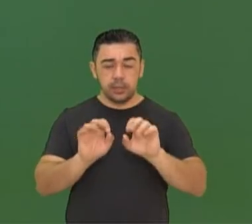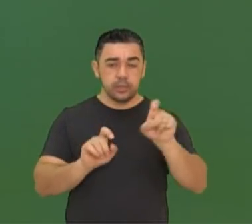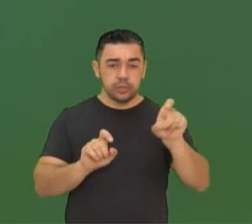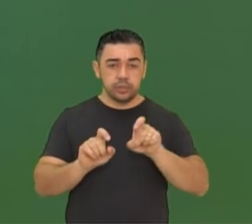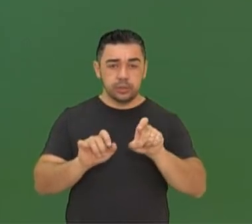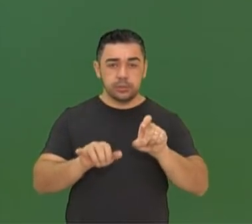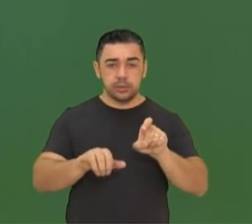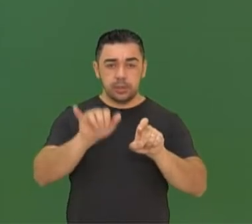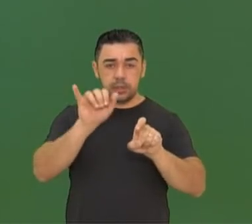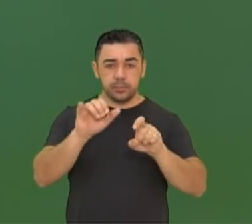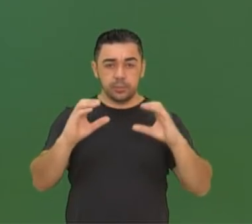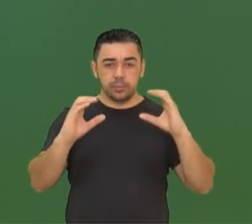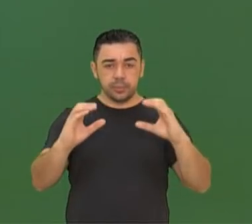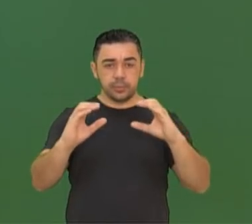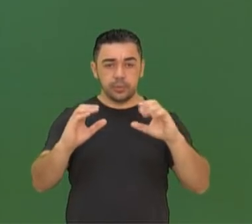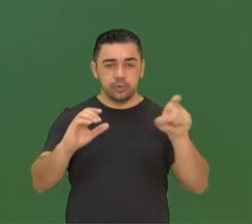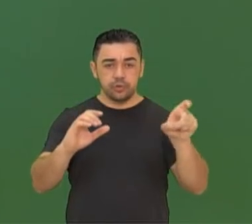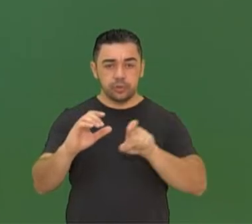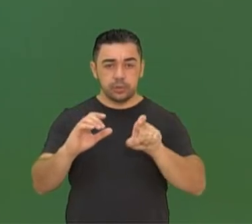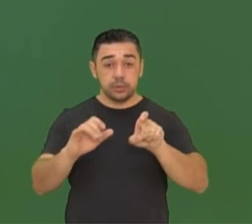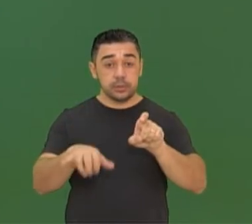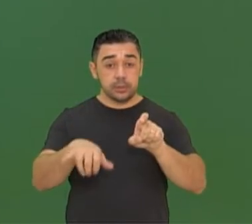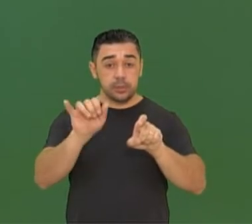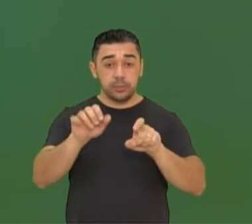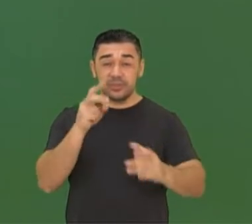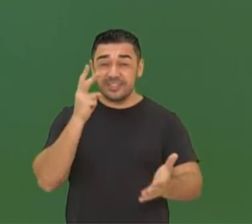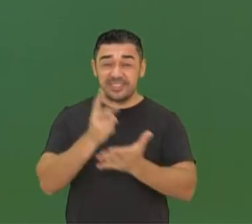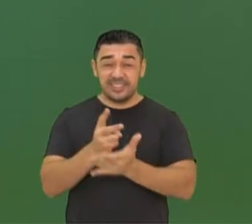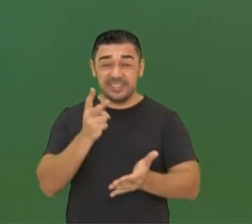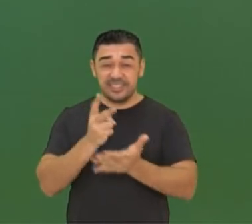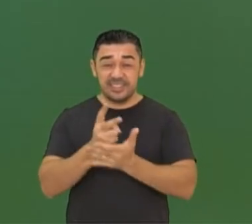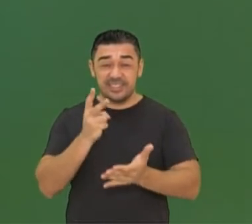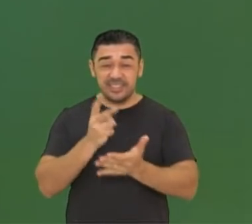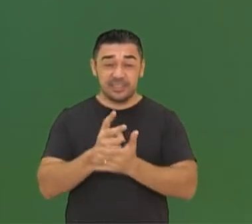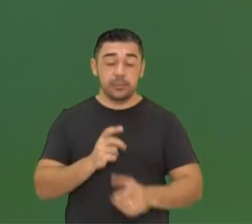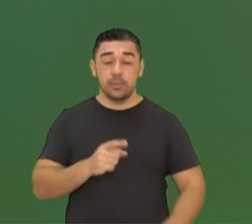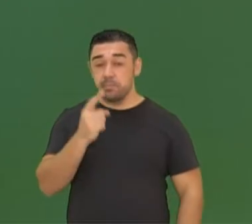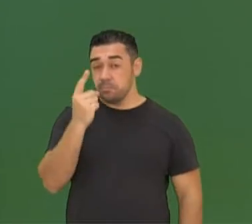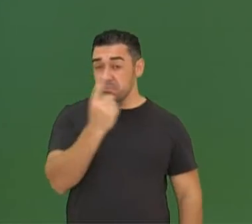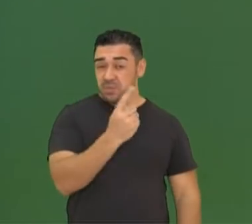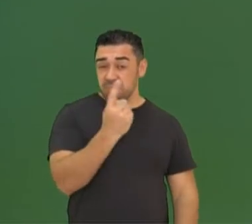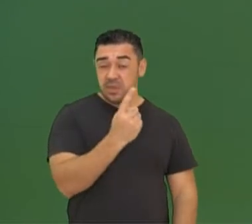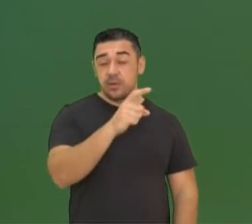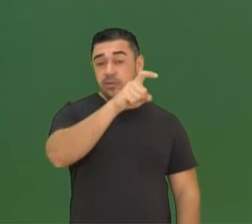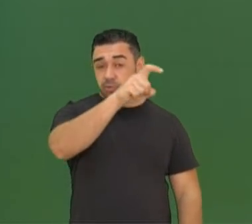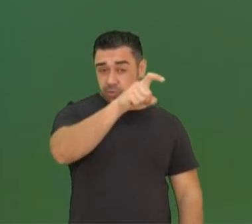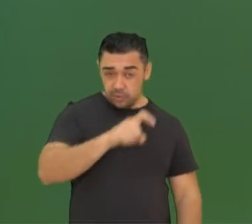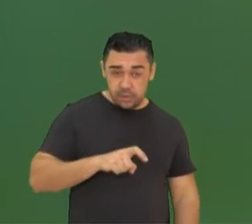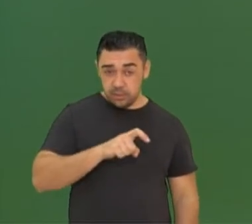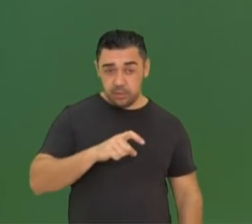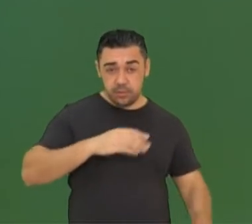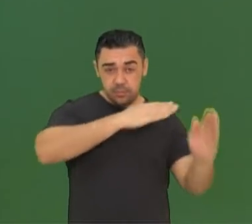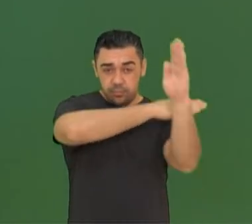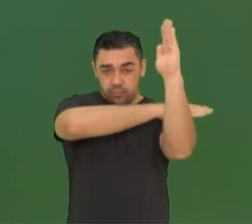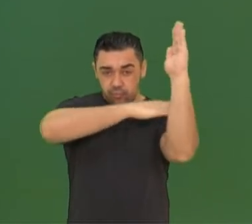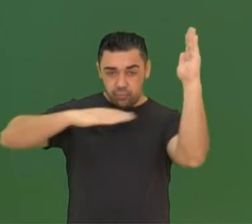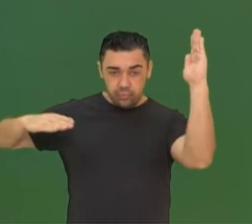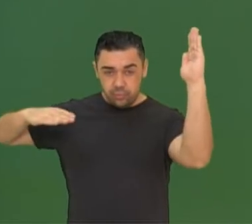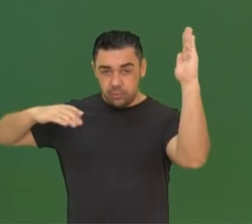números, eles aparecem em uma ordem determinada. Que ordem é essa? Primeiro o valor no eixo